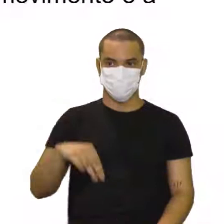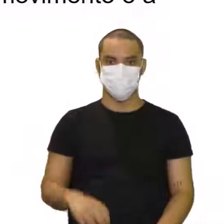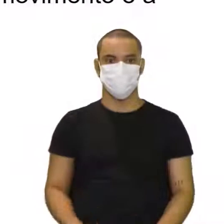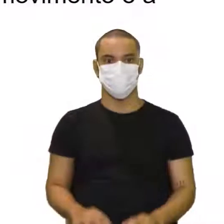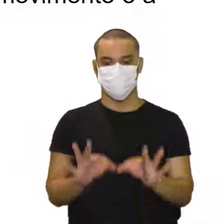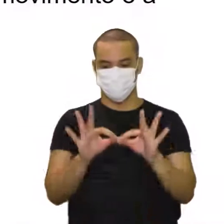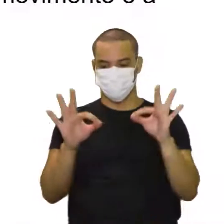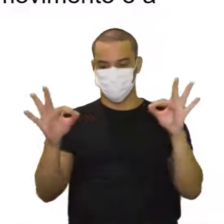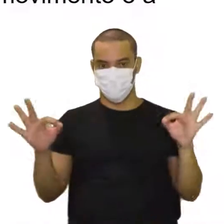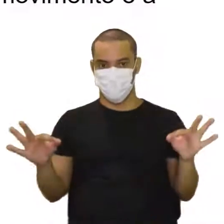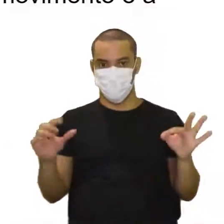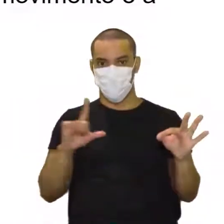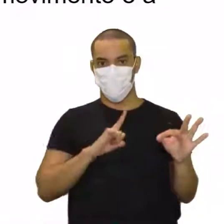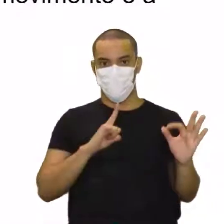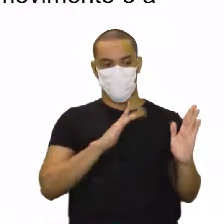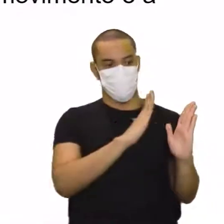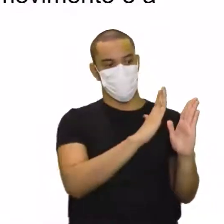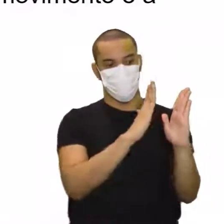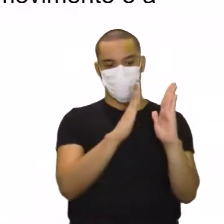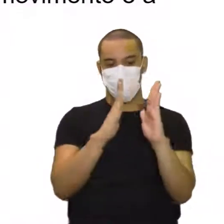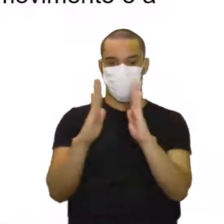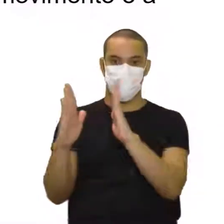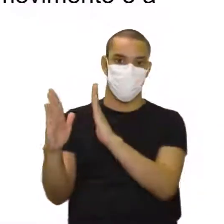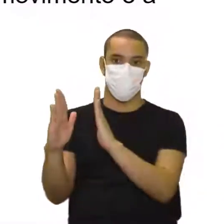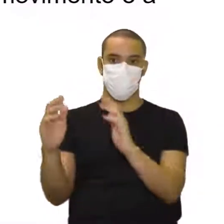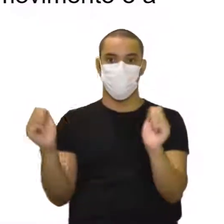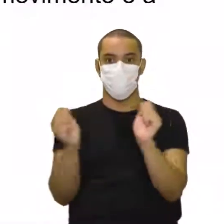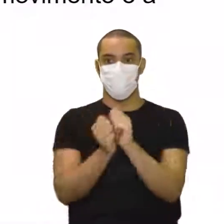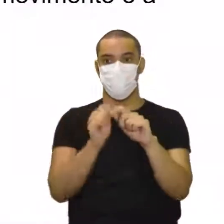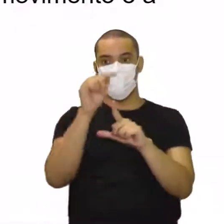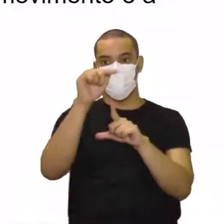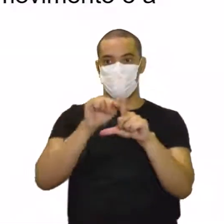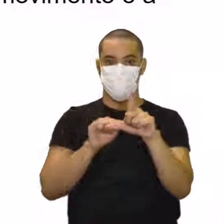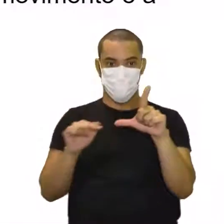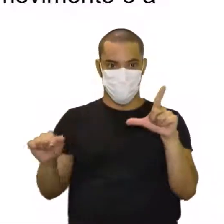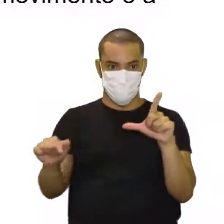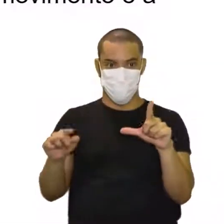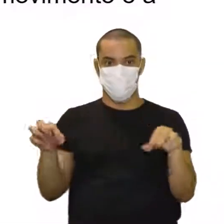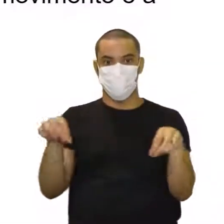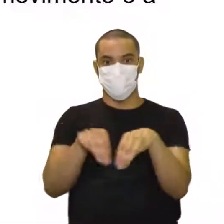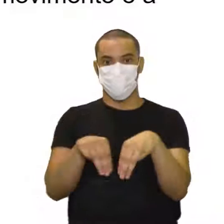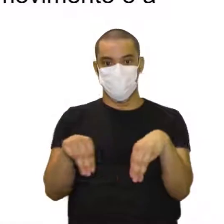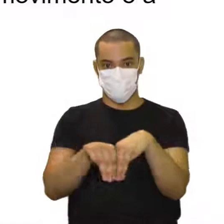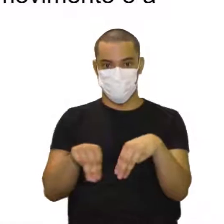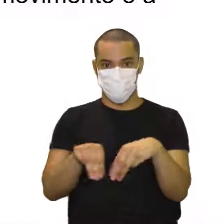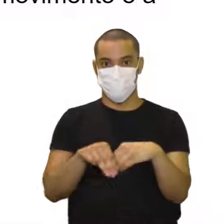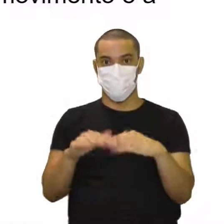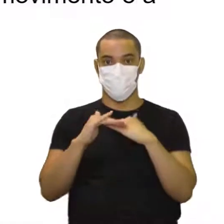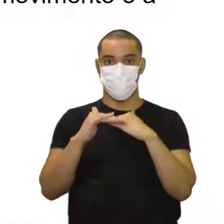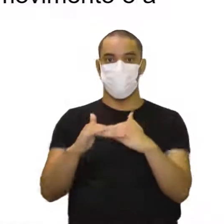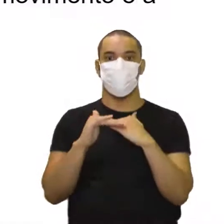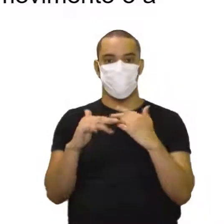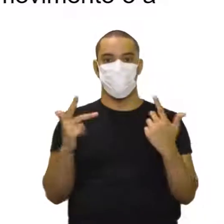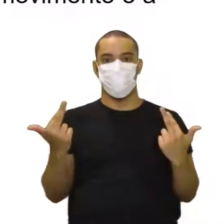de comprimento desloca-se perpendicularmente a um campo magnético e ele é uniforme,